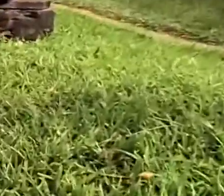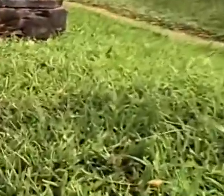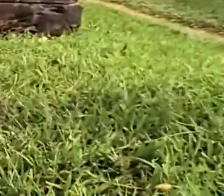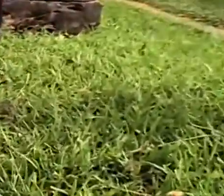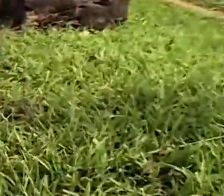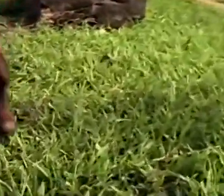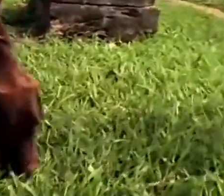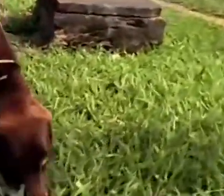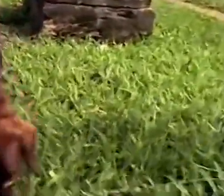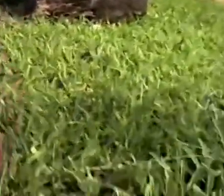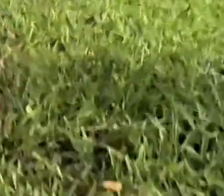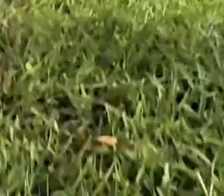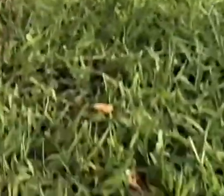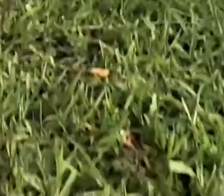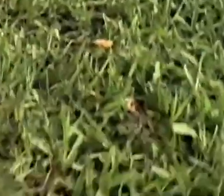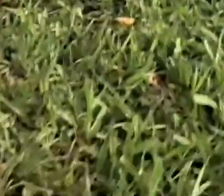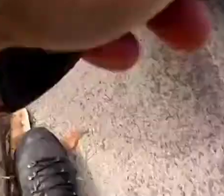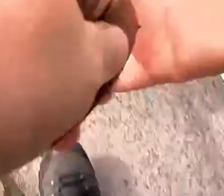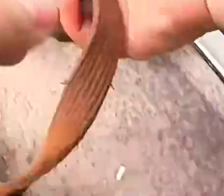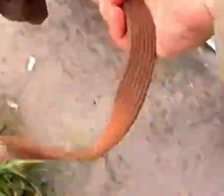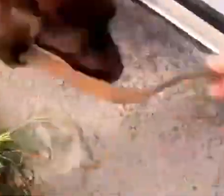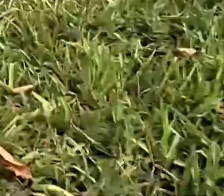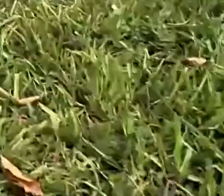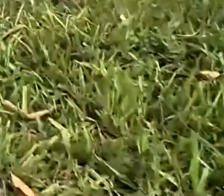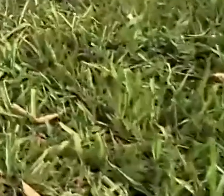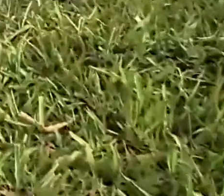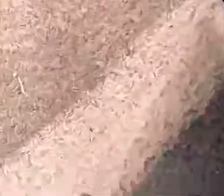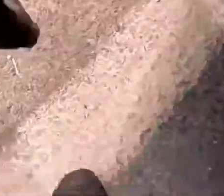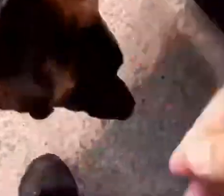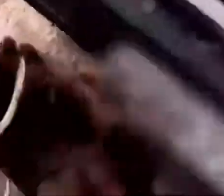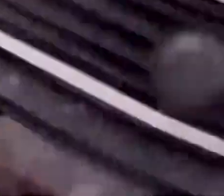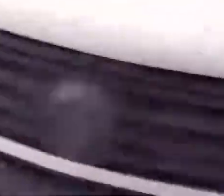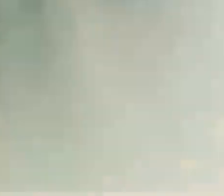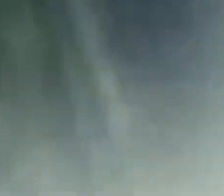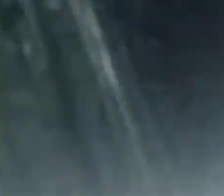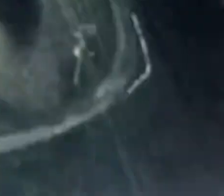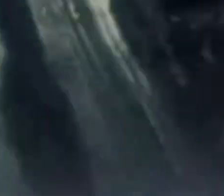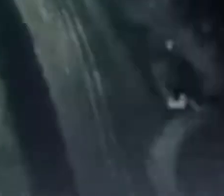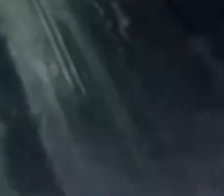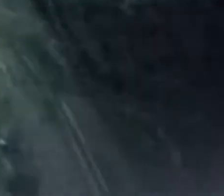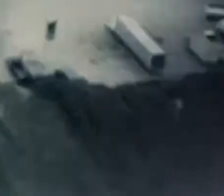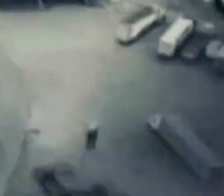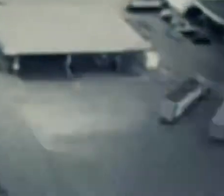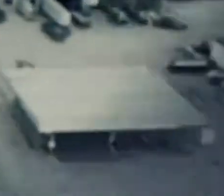veículo, tá? Bom menino.